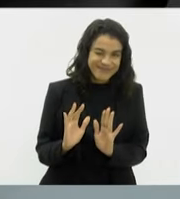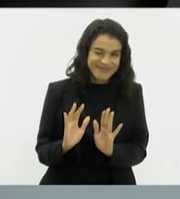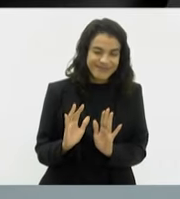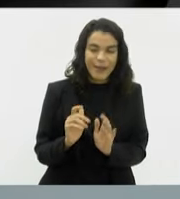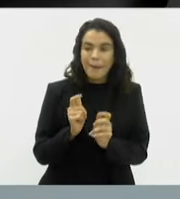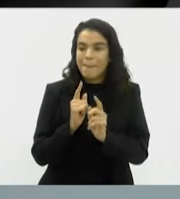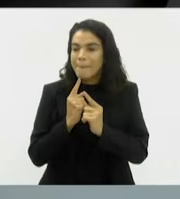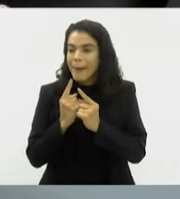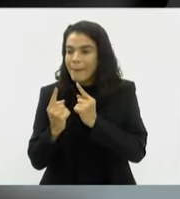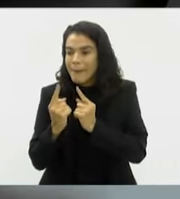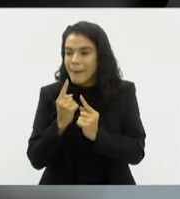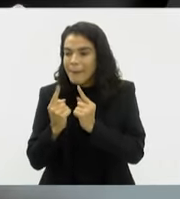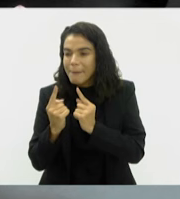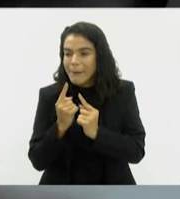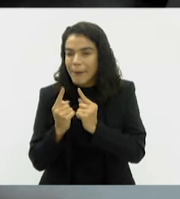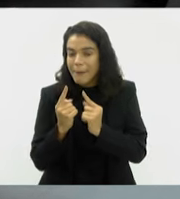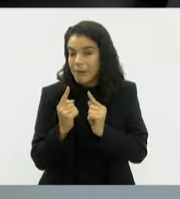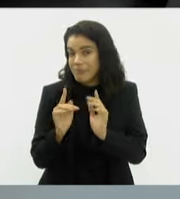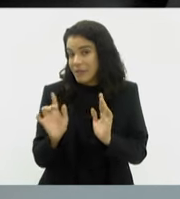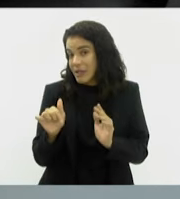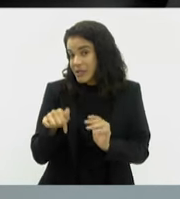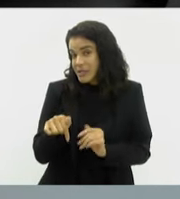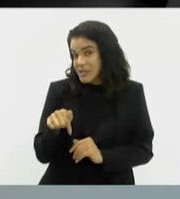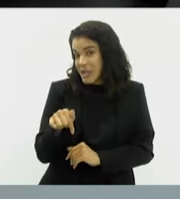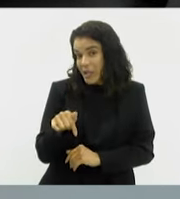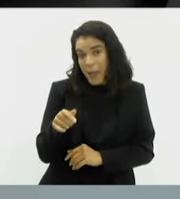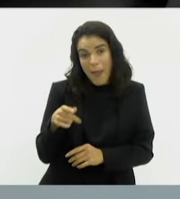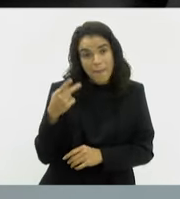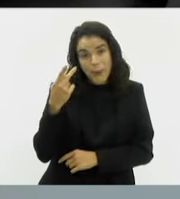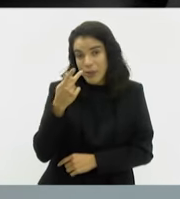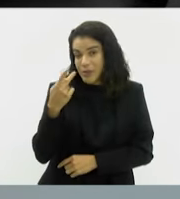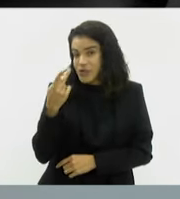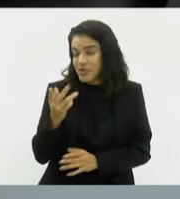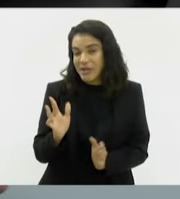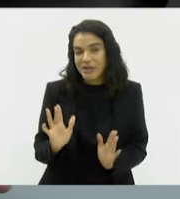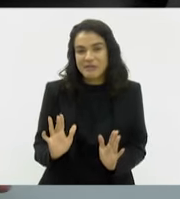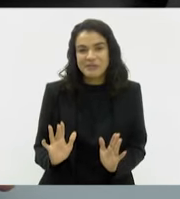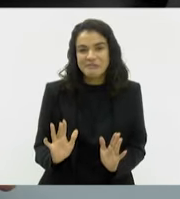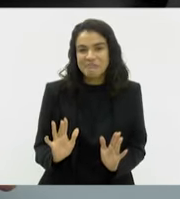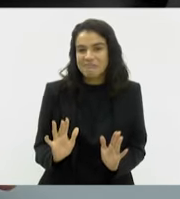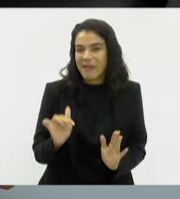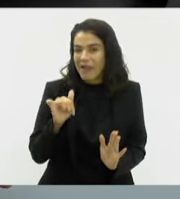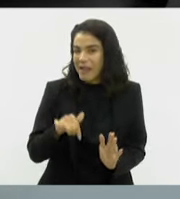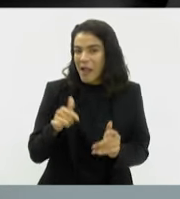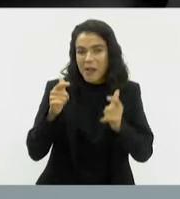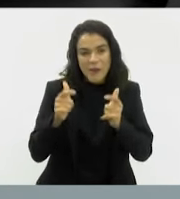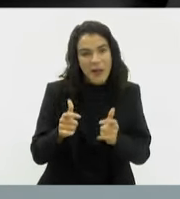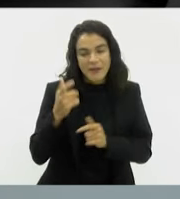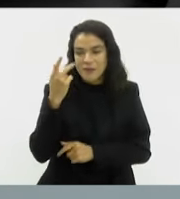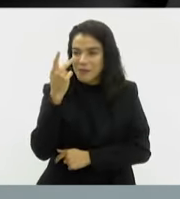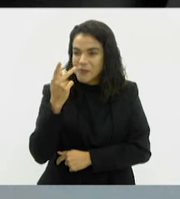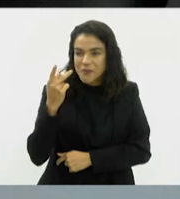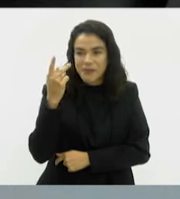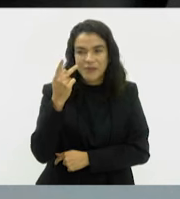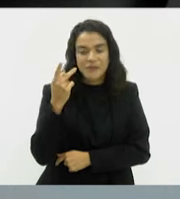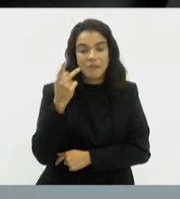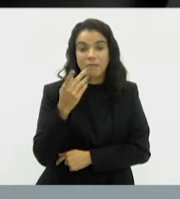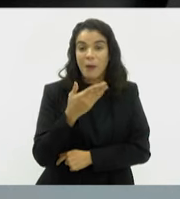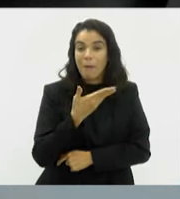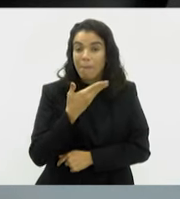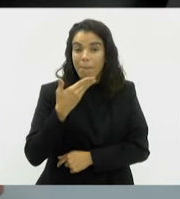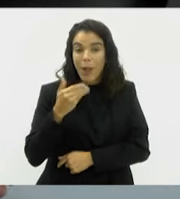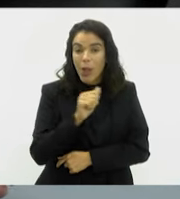Eu acho, talvez, isso aqui é uma casa política. Eu acho isso melhor do que uma